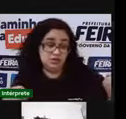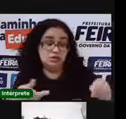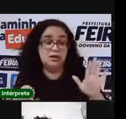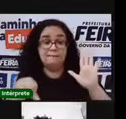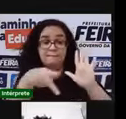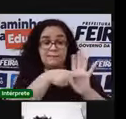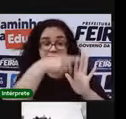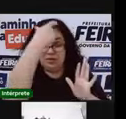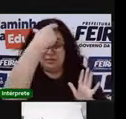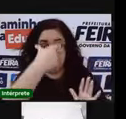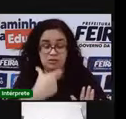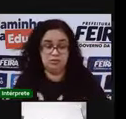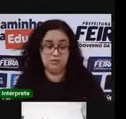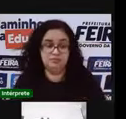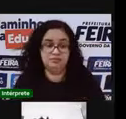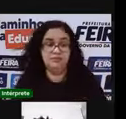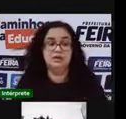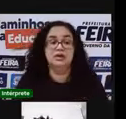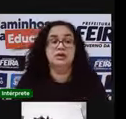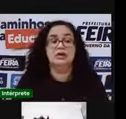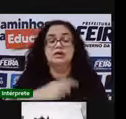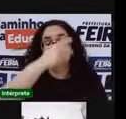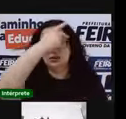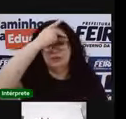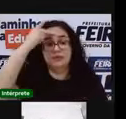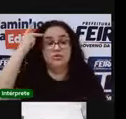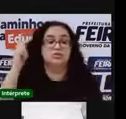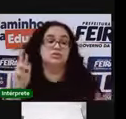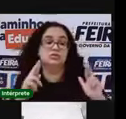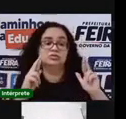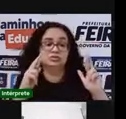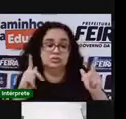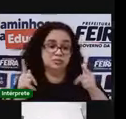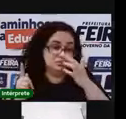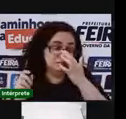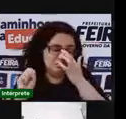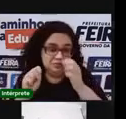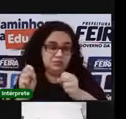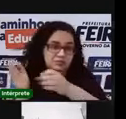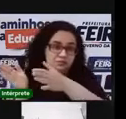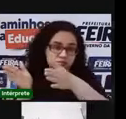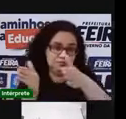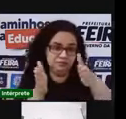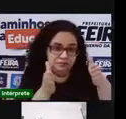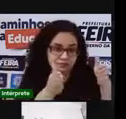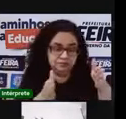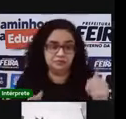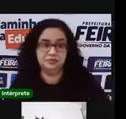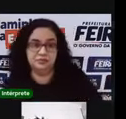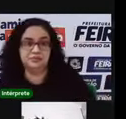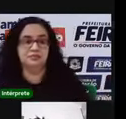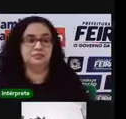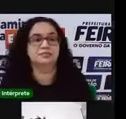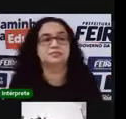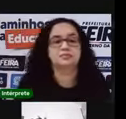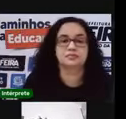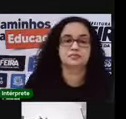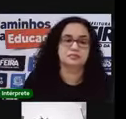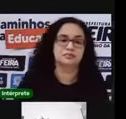que não é essa pessoa, esse diferente que é o outro? Pode passar o próximo slide, João, por favor.